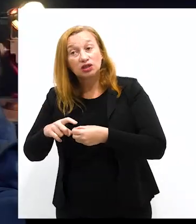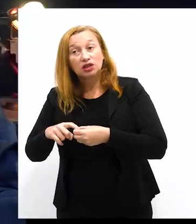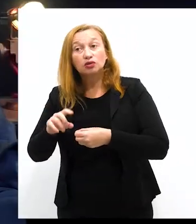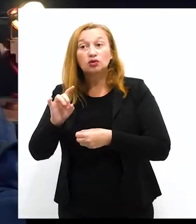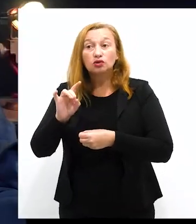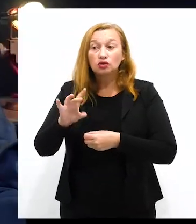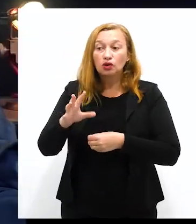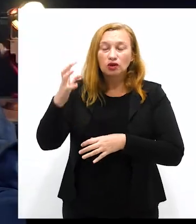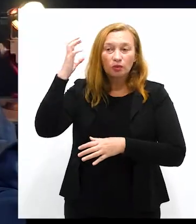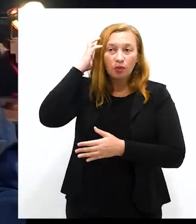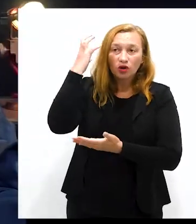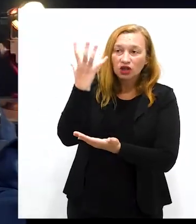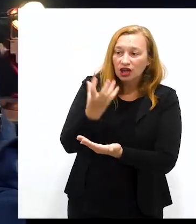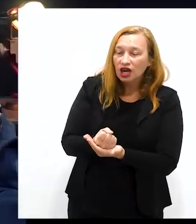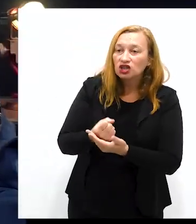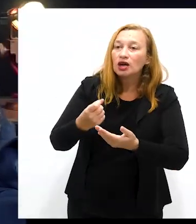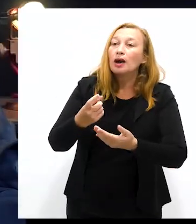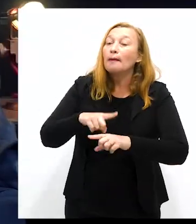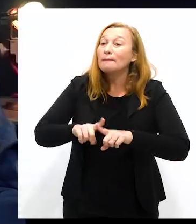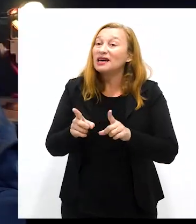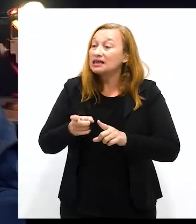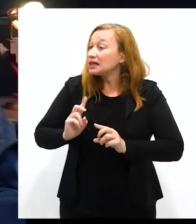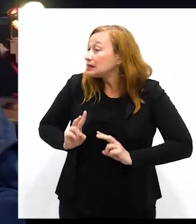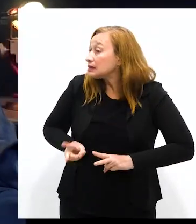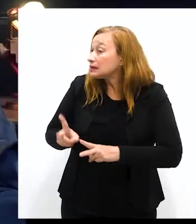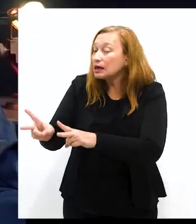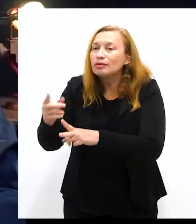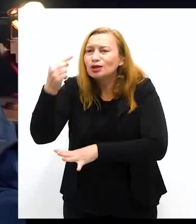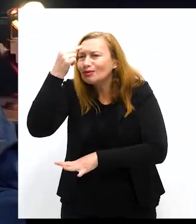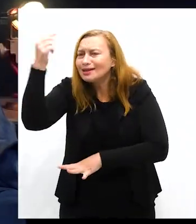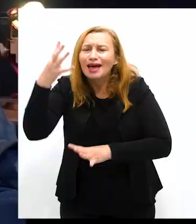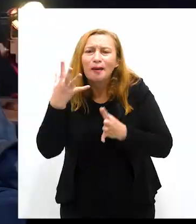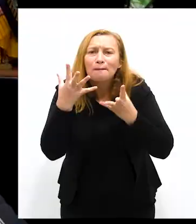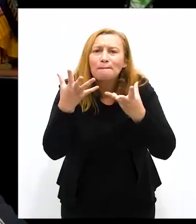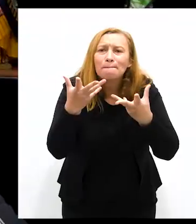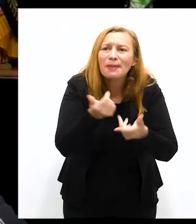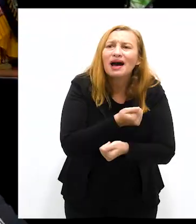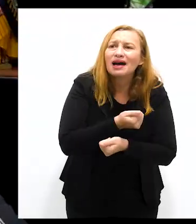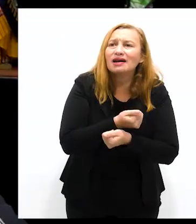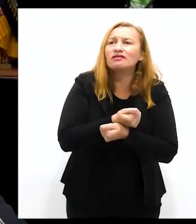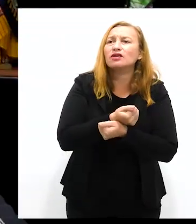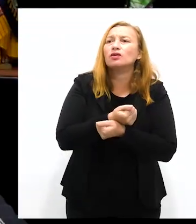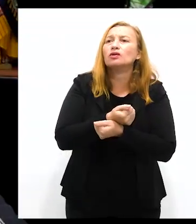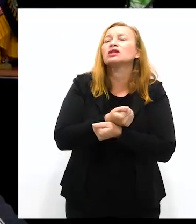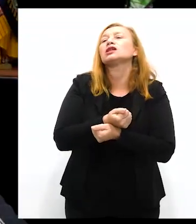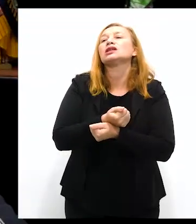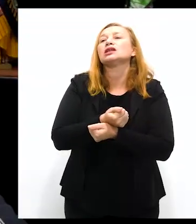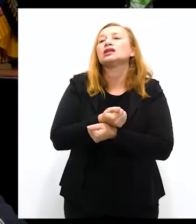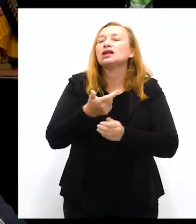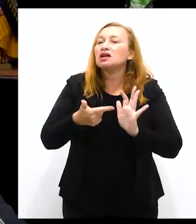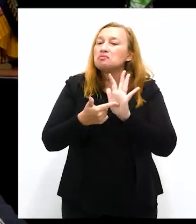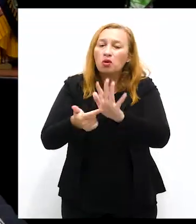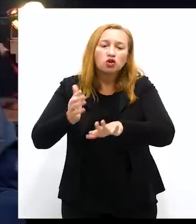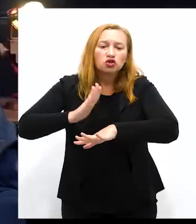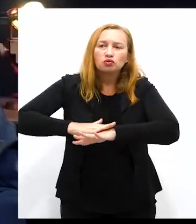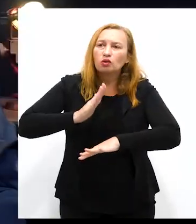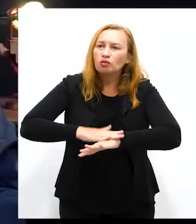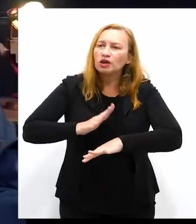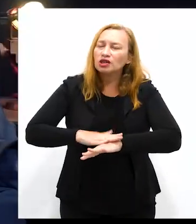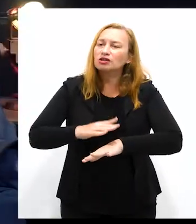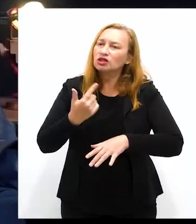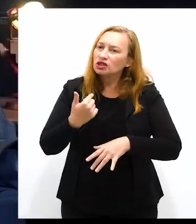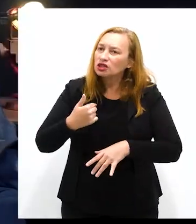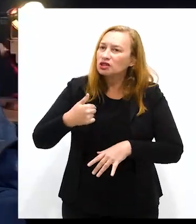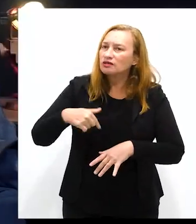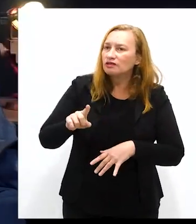Estou retornando já no formato de podcast, mas ele participa ativamente e ele tem umas ideias assim fantásticas que ele